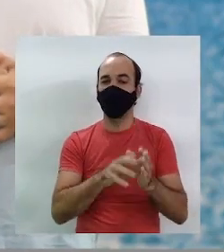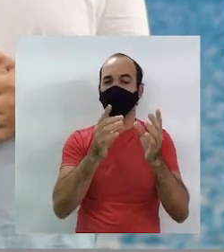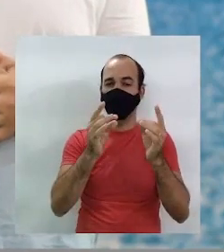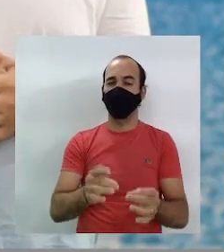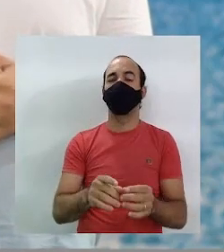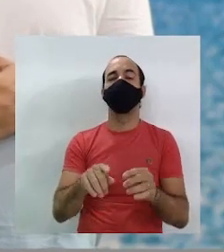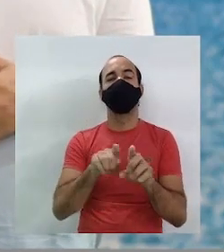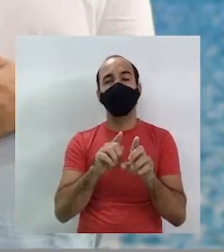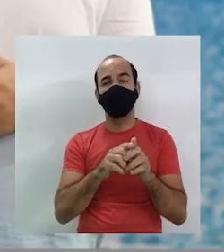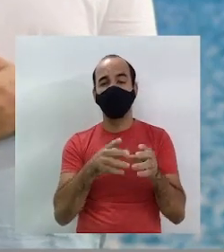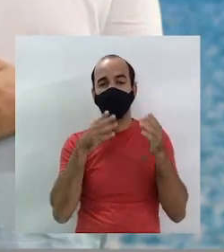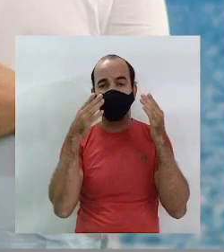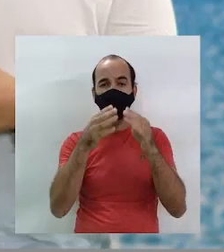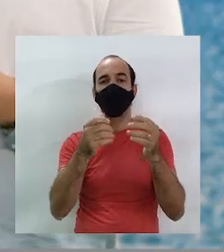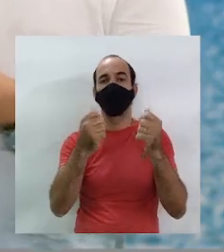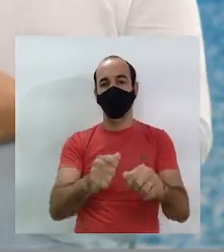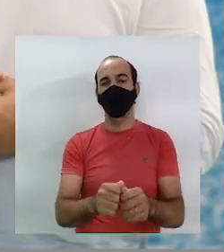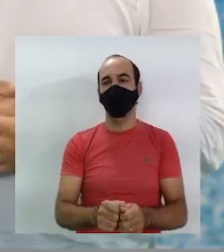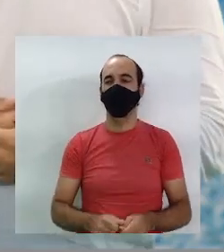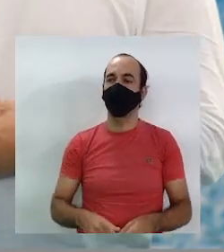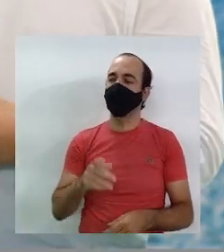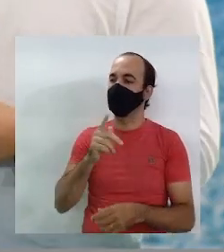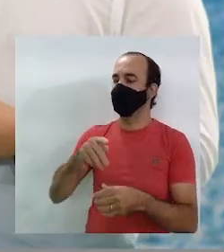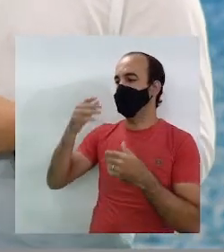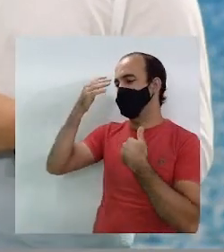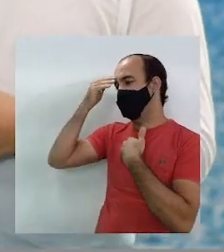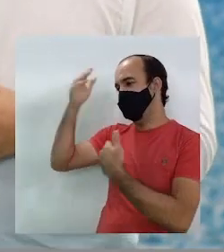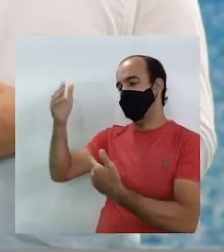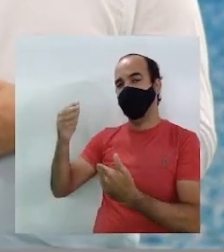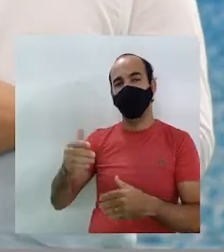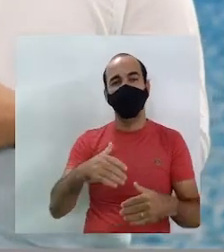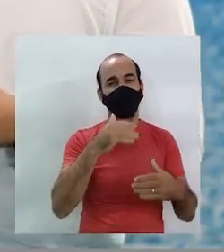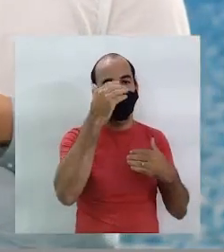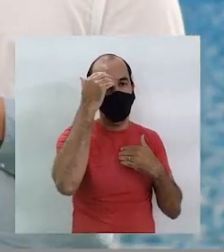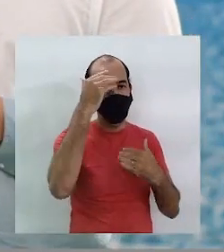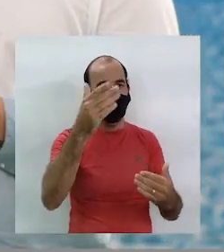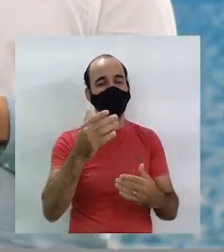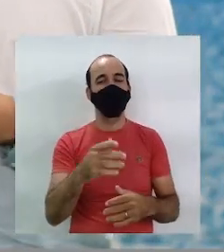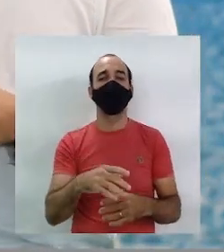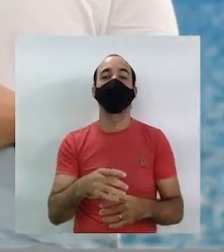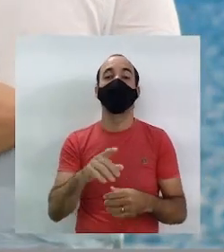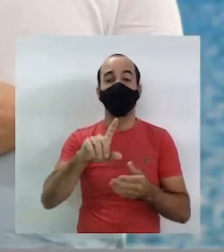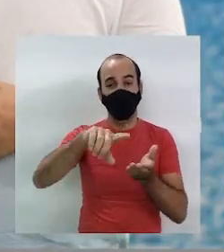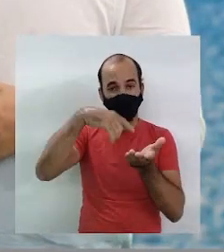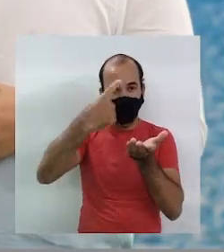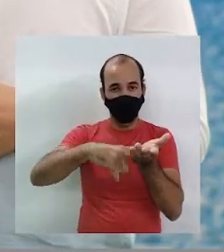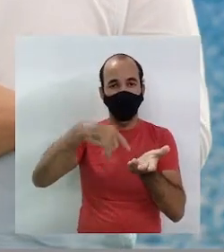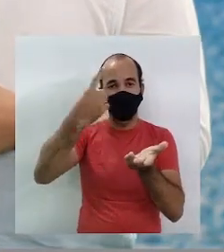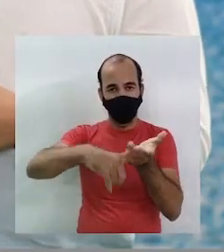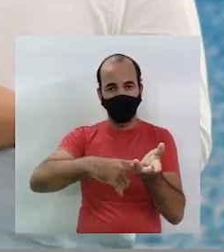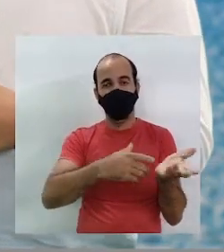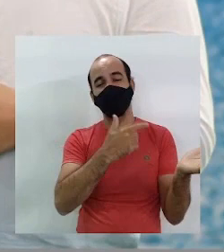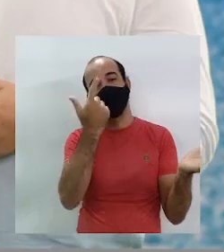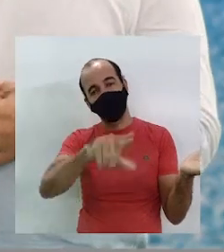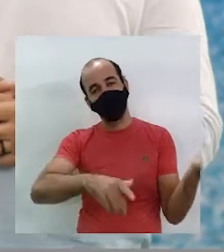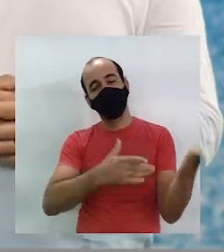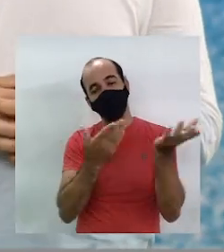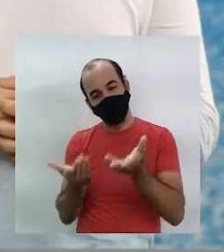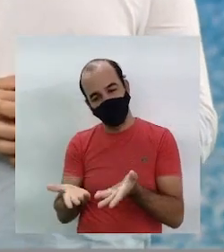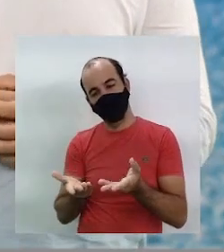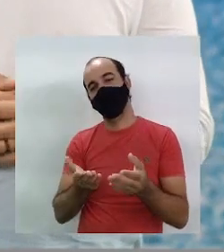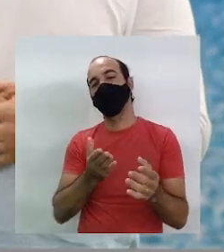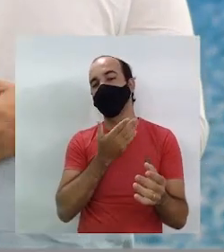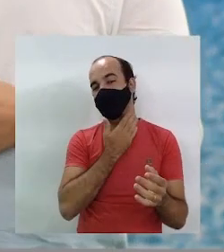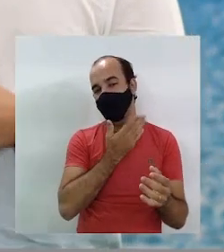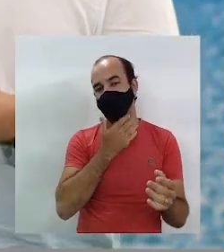as artes plásticas. Professor, muito obrigado, viu? Muito obrigado. Agradeço. E volte outras vezes aqui para conversar conosco